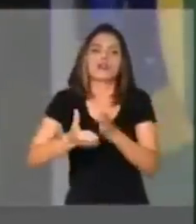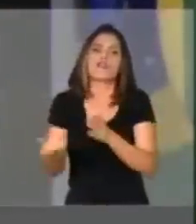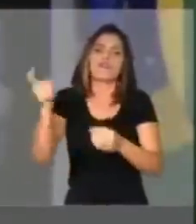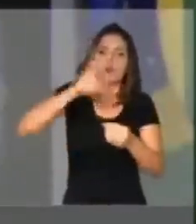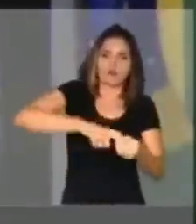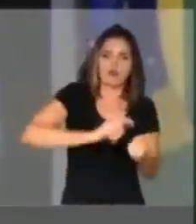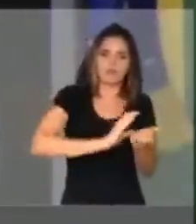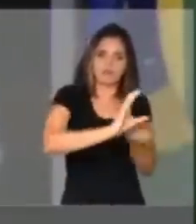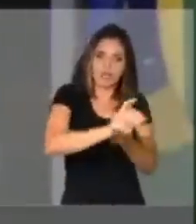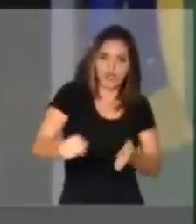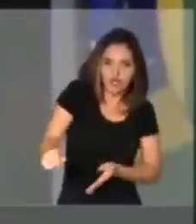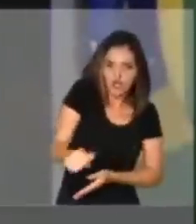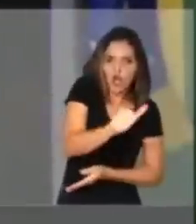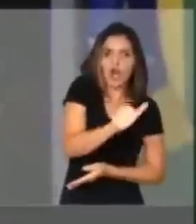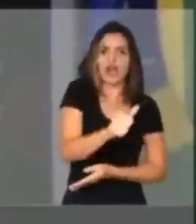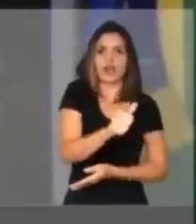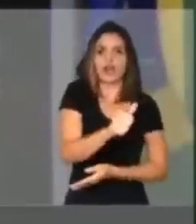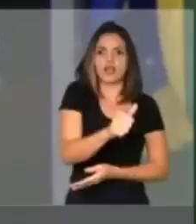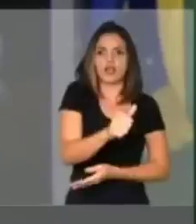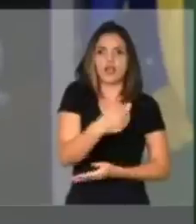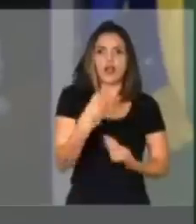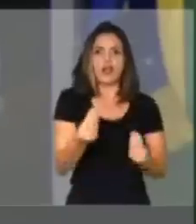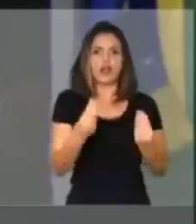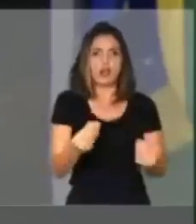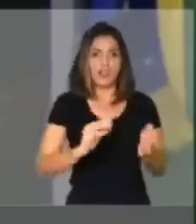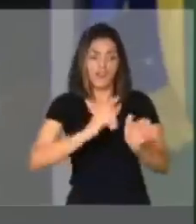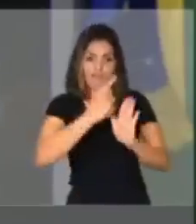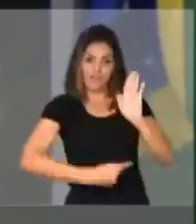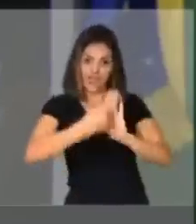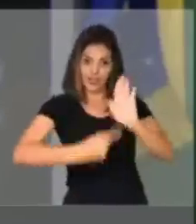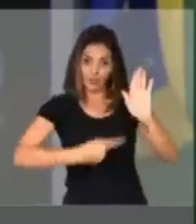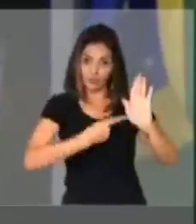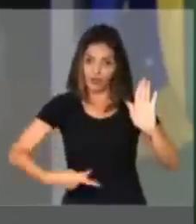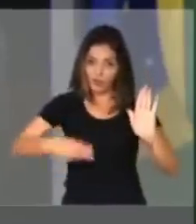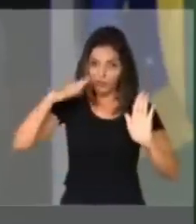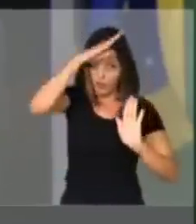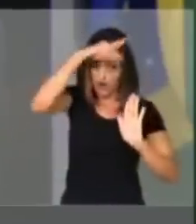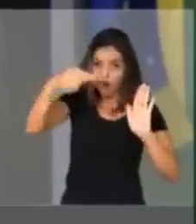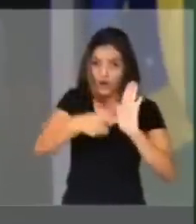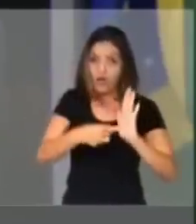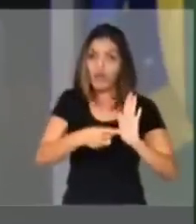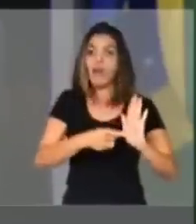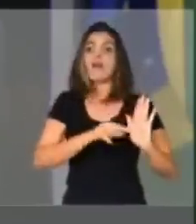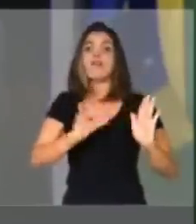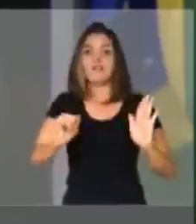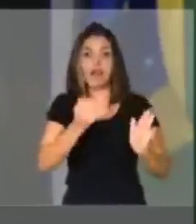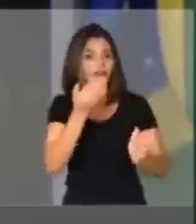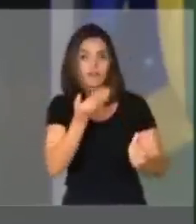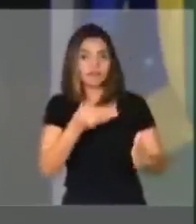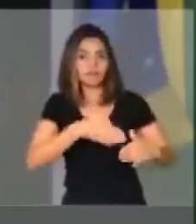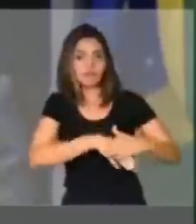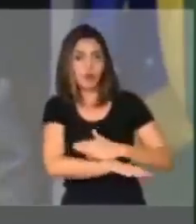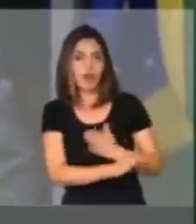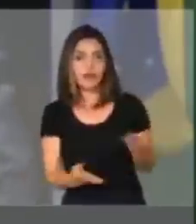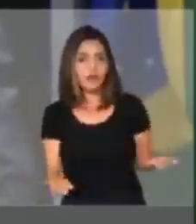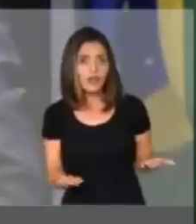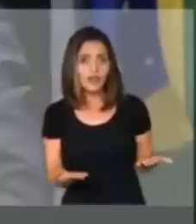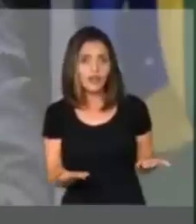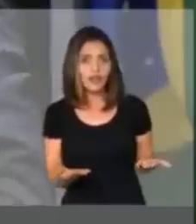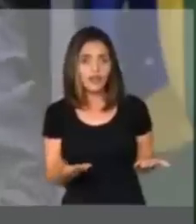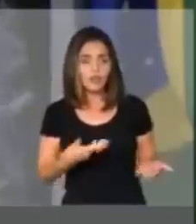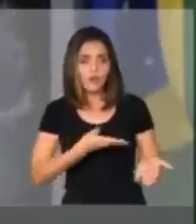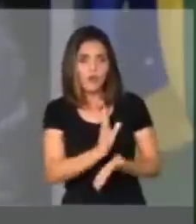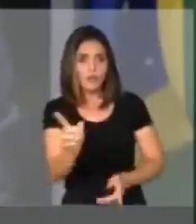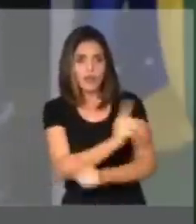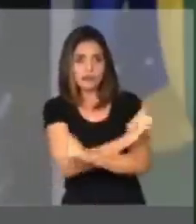para o Tesouro as doações recebidas de CCs, esse veto do presidente Bolsonaro vai ser derrubado se o acordo com o